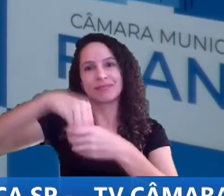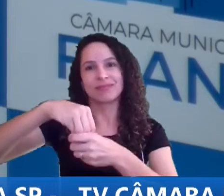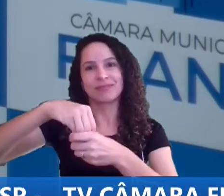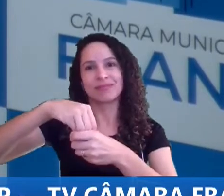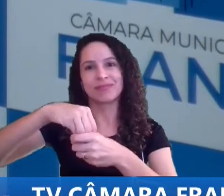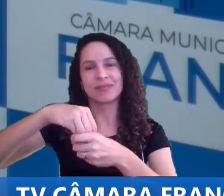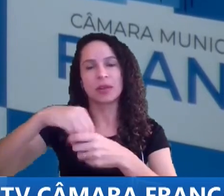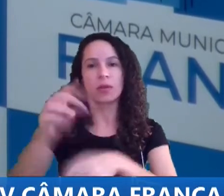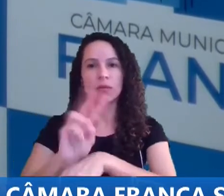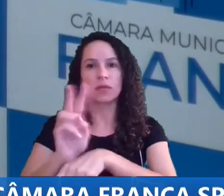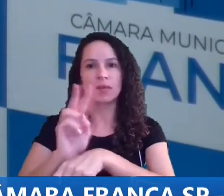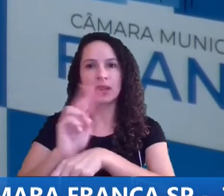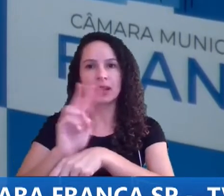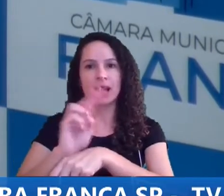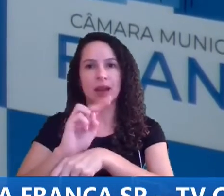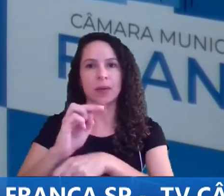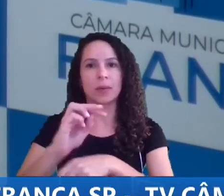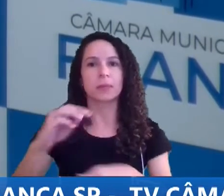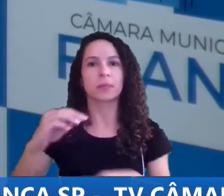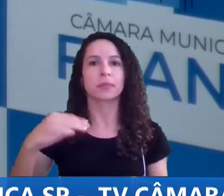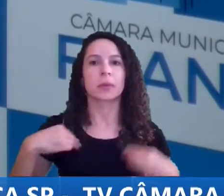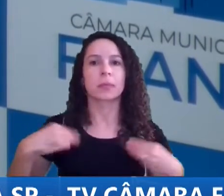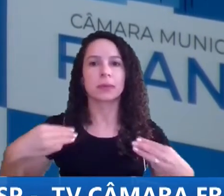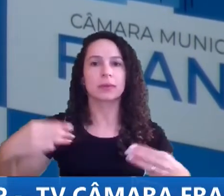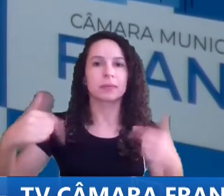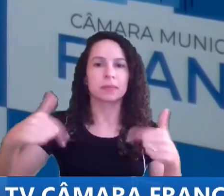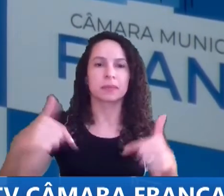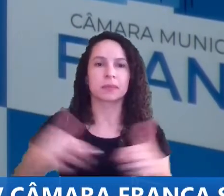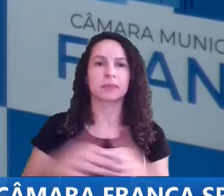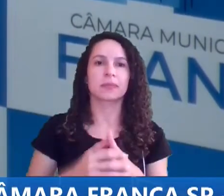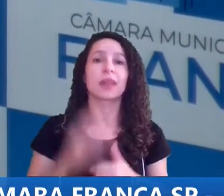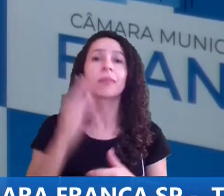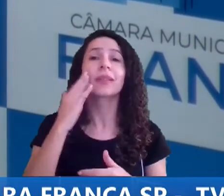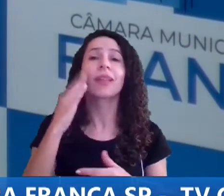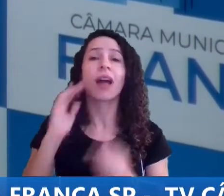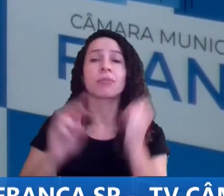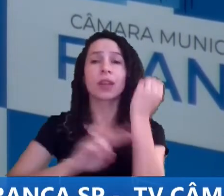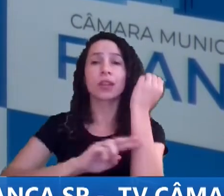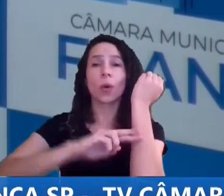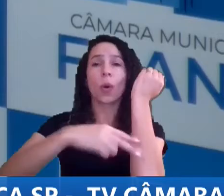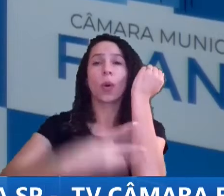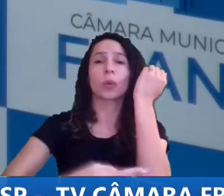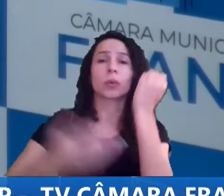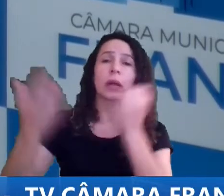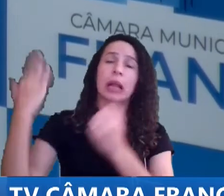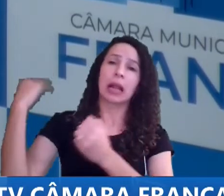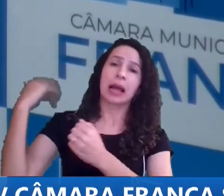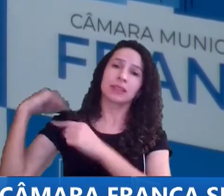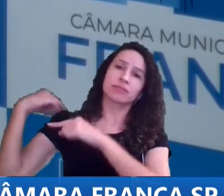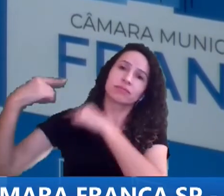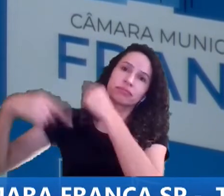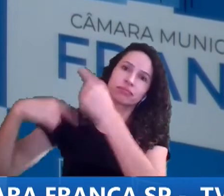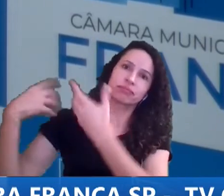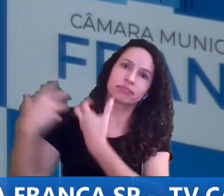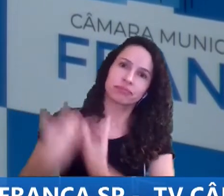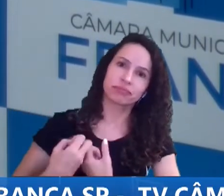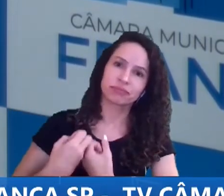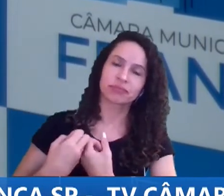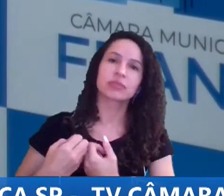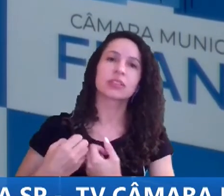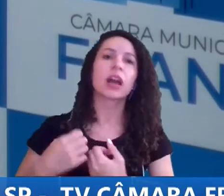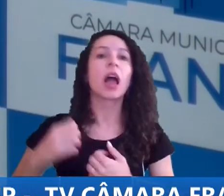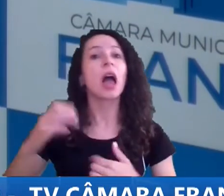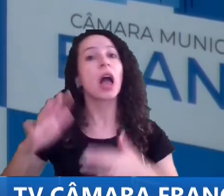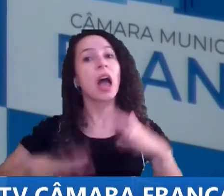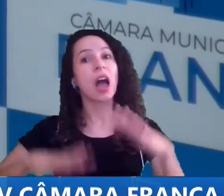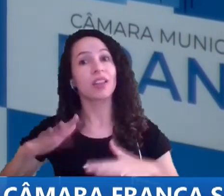Trabalho. Mas as consequências daquele trabalho infantil lá atrás, hoje já me tomam conta. Alguns minutos que eu